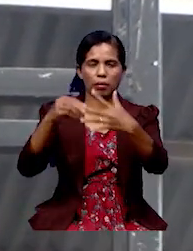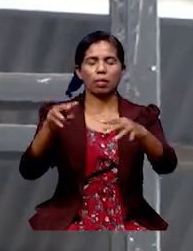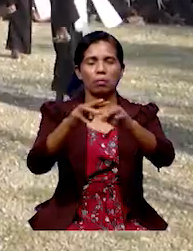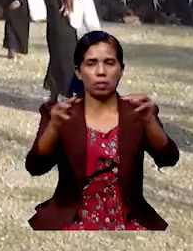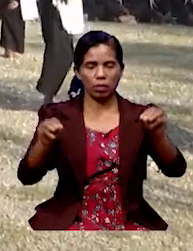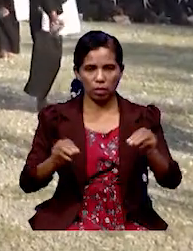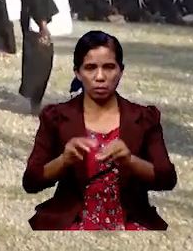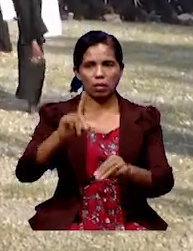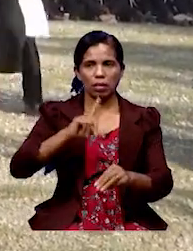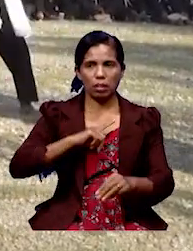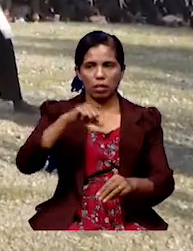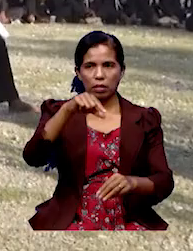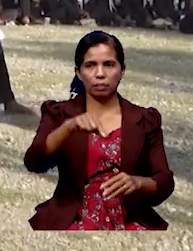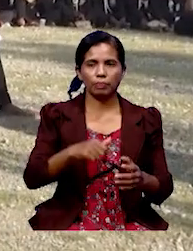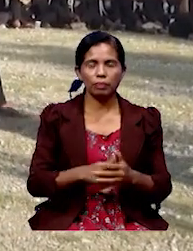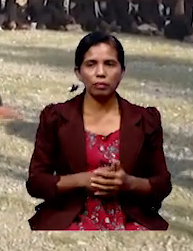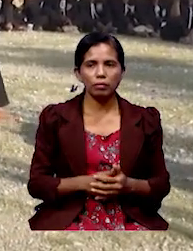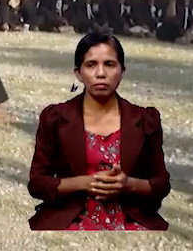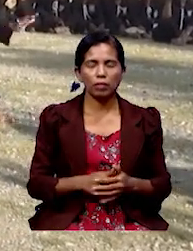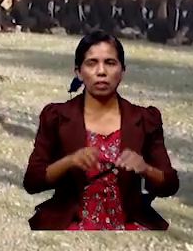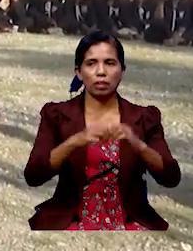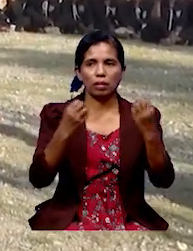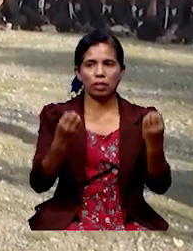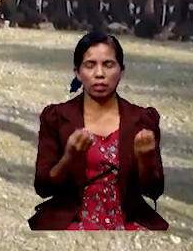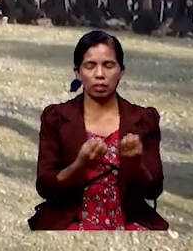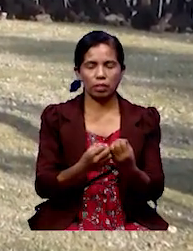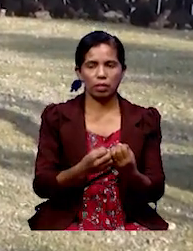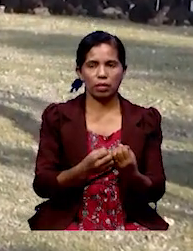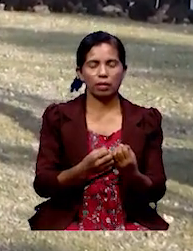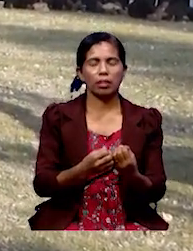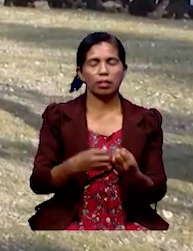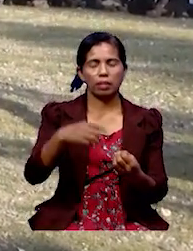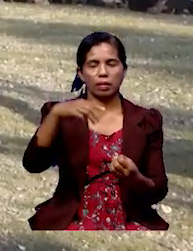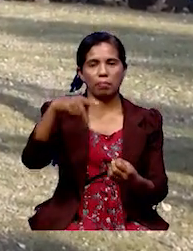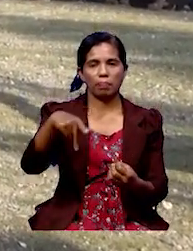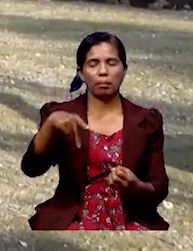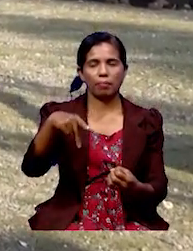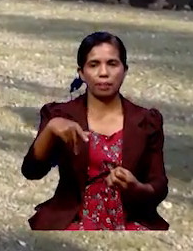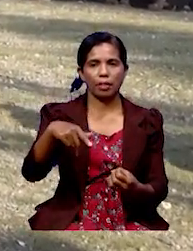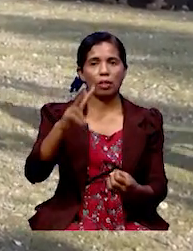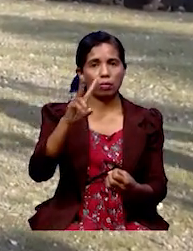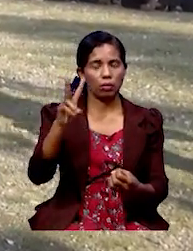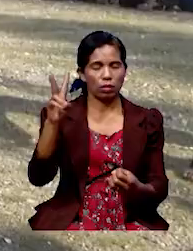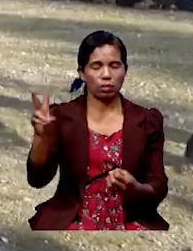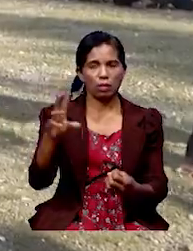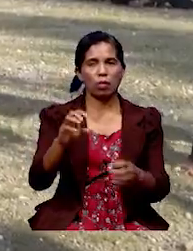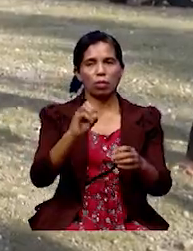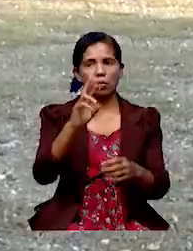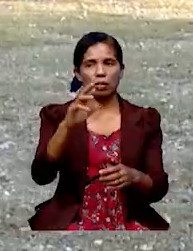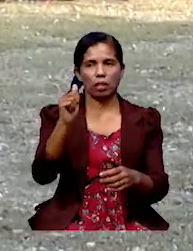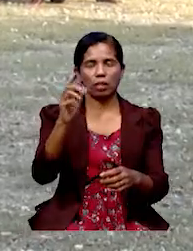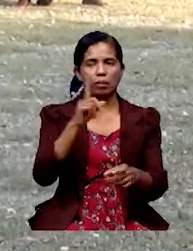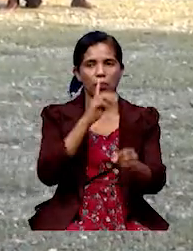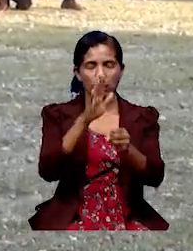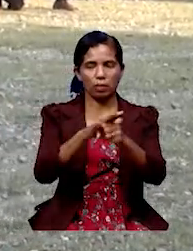Liqsa. Koordinador Jeral Organisasi Persaudaraan Setia Hati Terate KPSHT Munisipiu Liqsa Horacio Cardozo promete